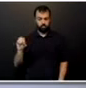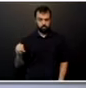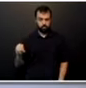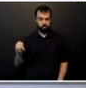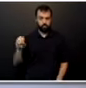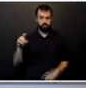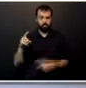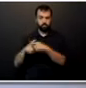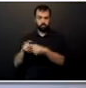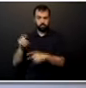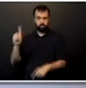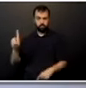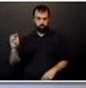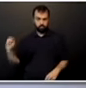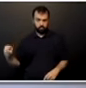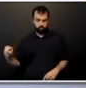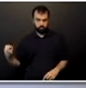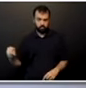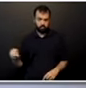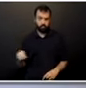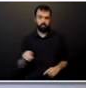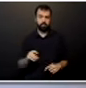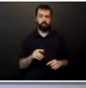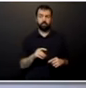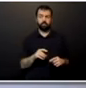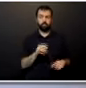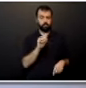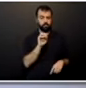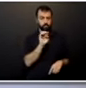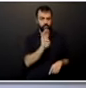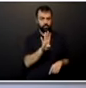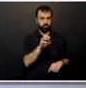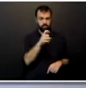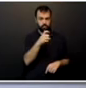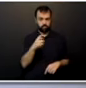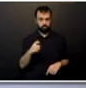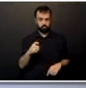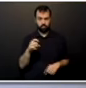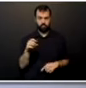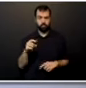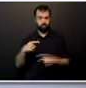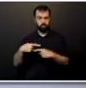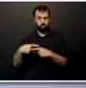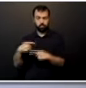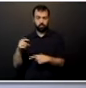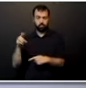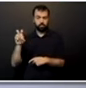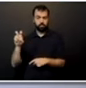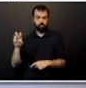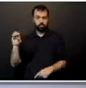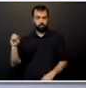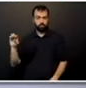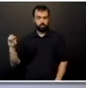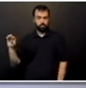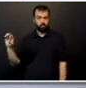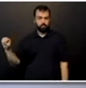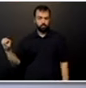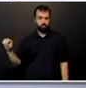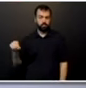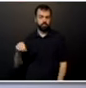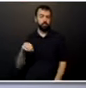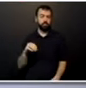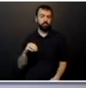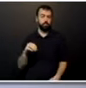que vai dar 5.000 observe em 4x = 5 mil o